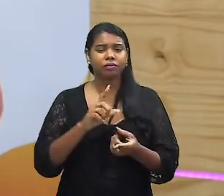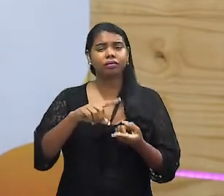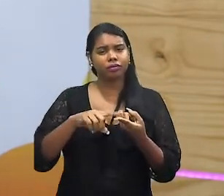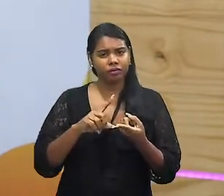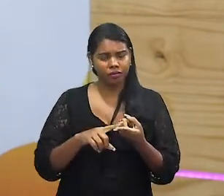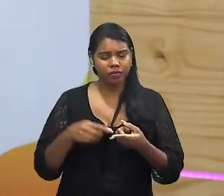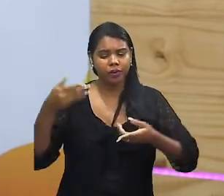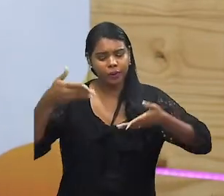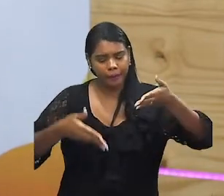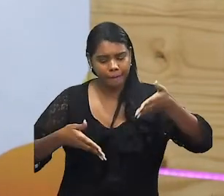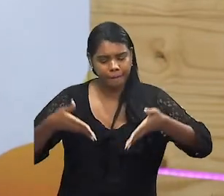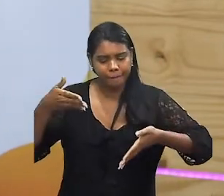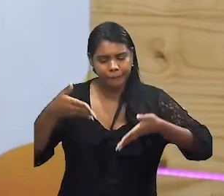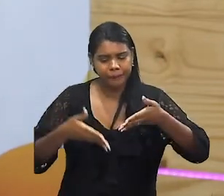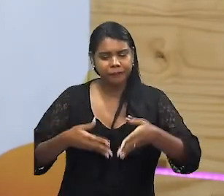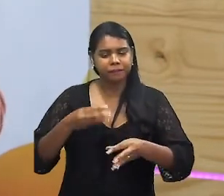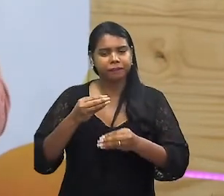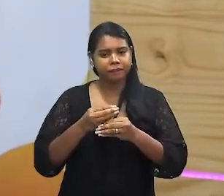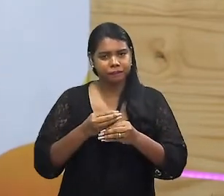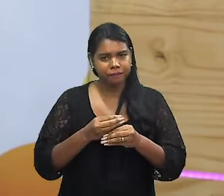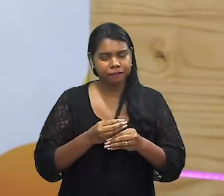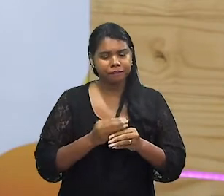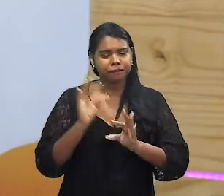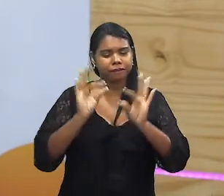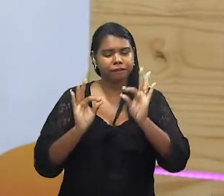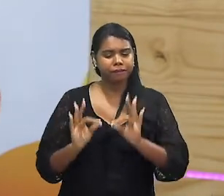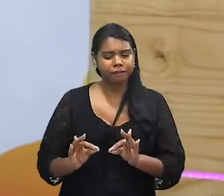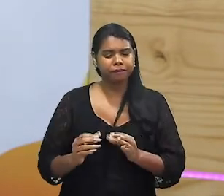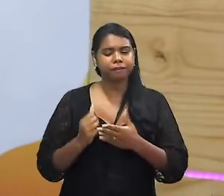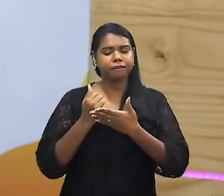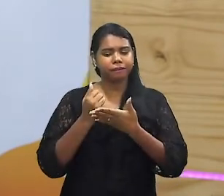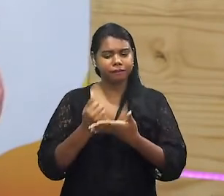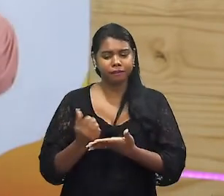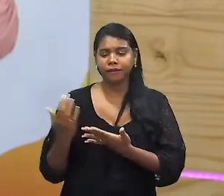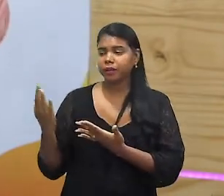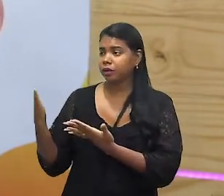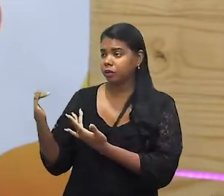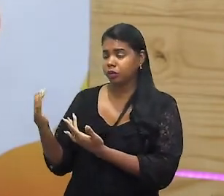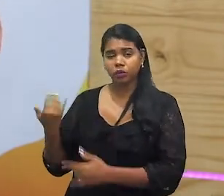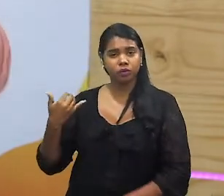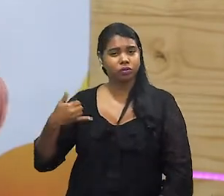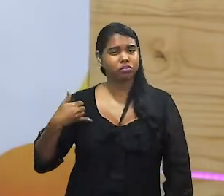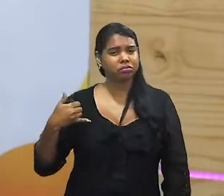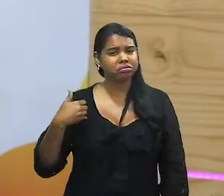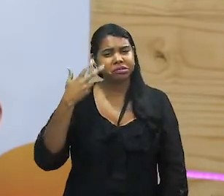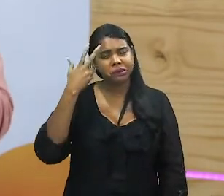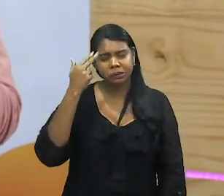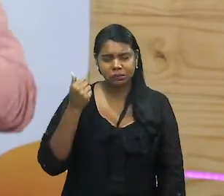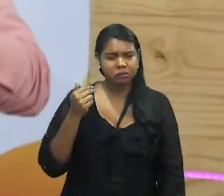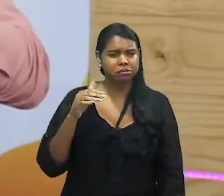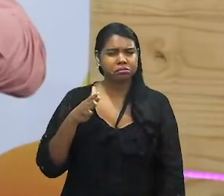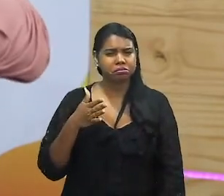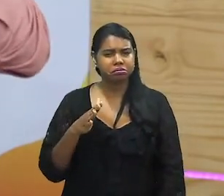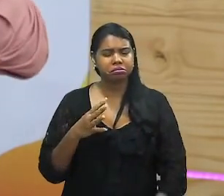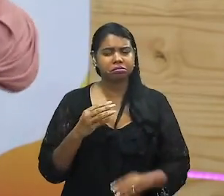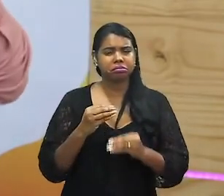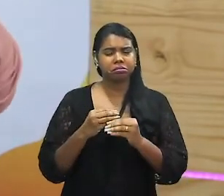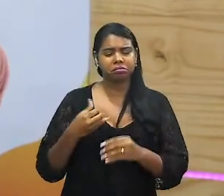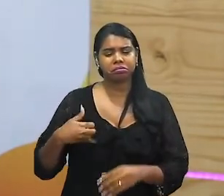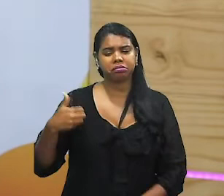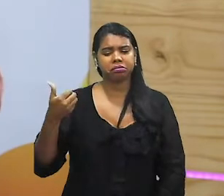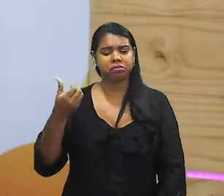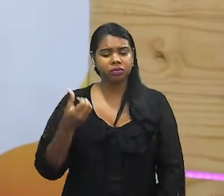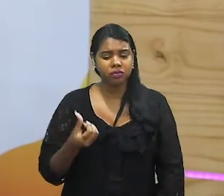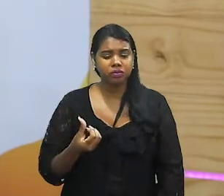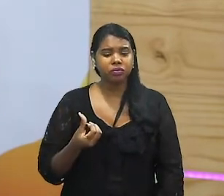também participa nesse processo, dando suporte. Ele também é bem jovem, né, acho que tem a mesma idade que ela. Então,